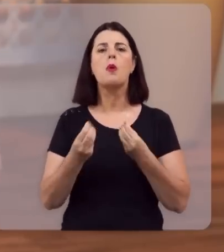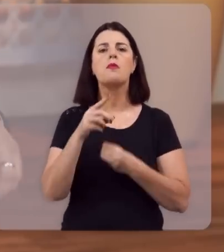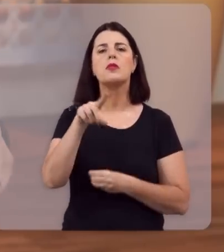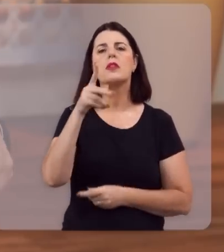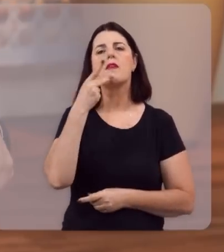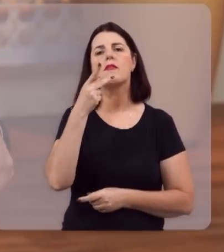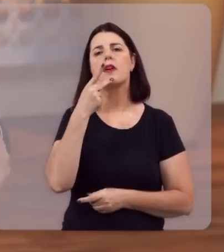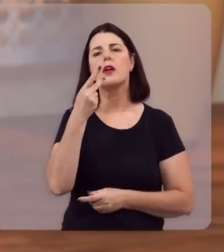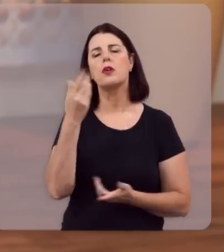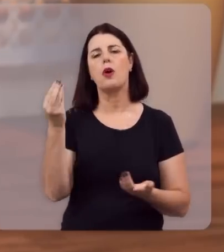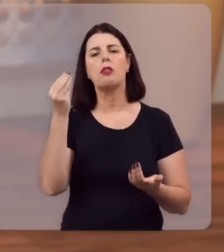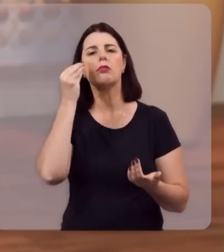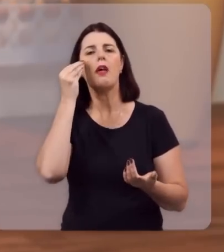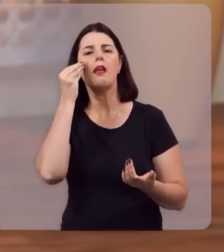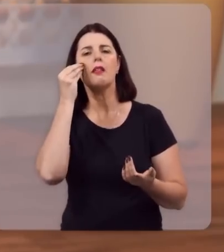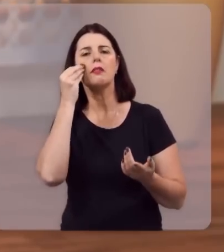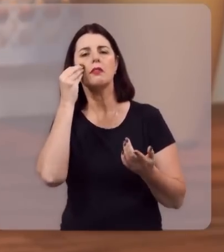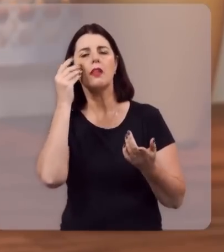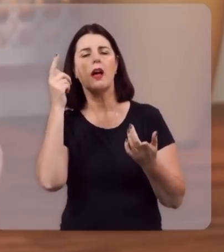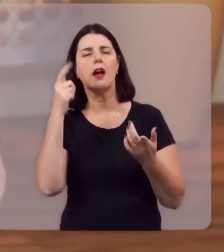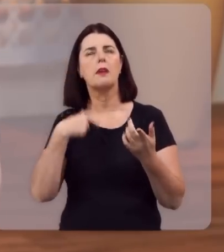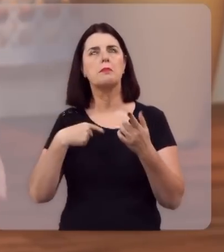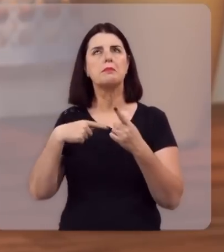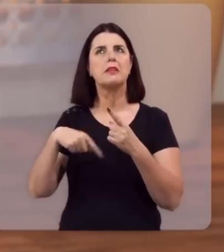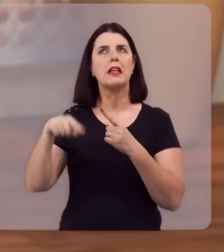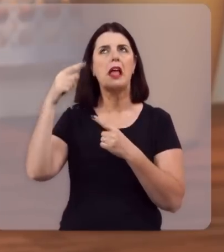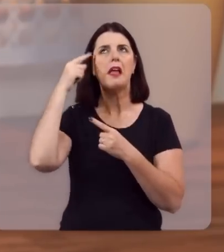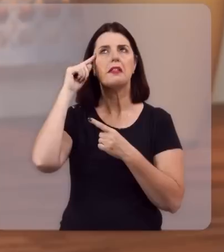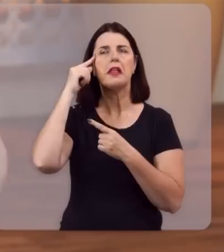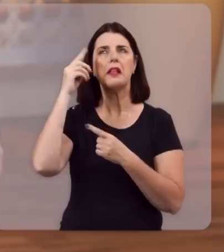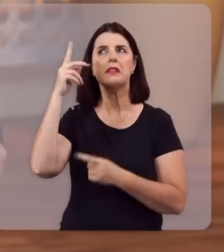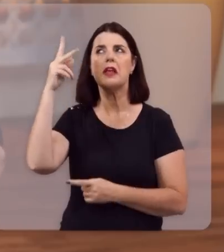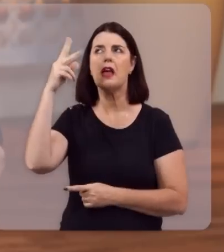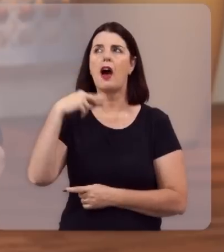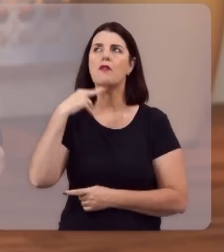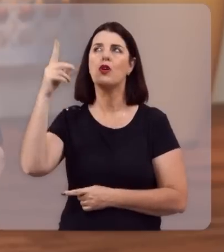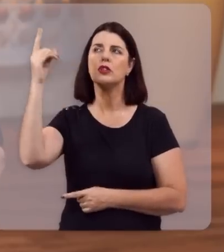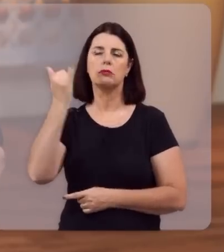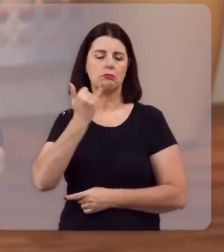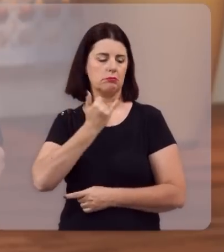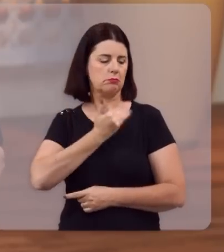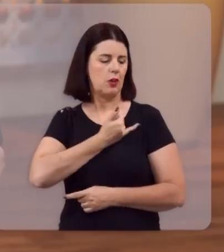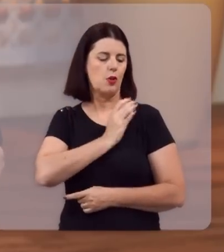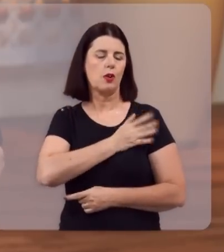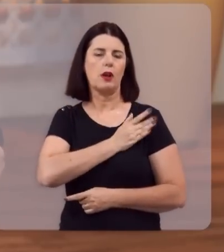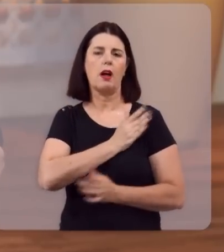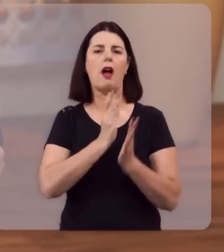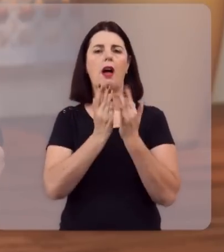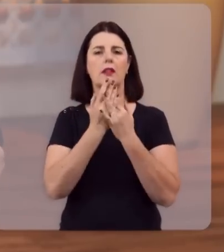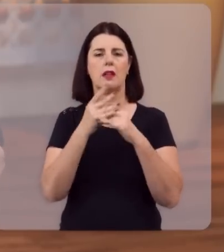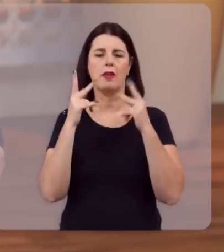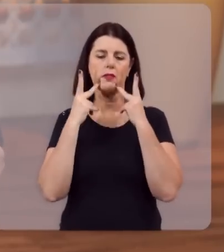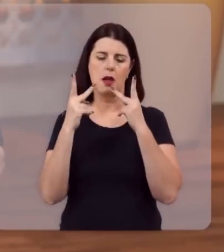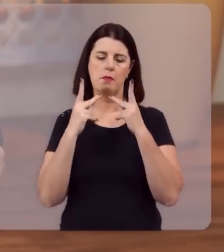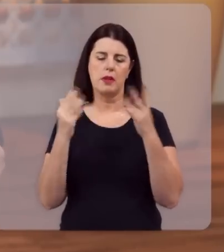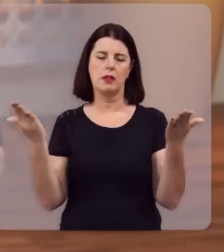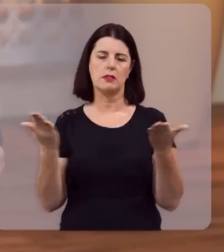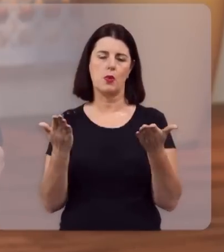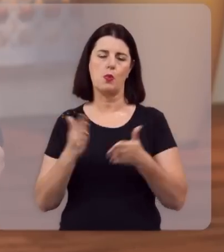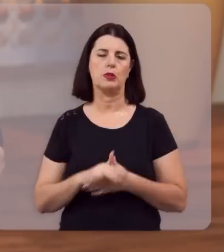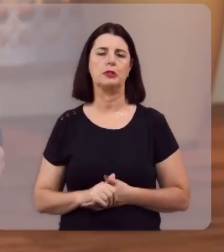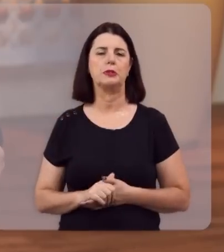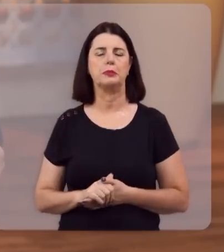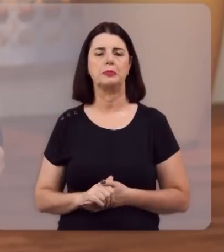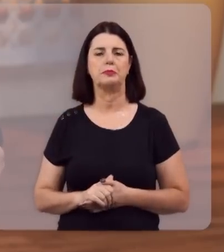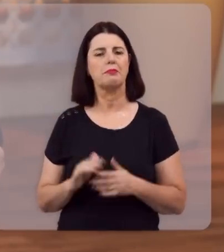às vezes vale a pena tentar diminuir o ruído para ouvir a voz de Deus no coração faça isso hoje né inclusive através da